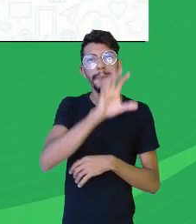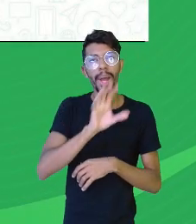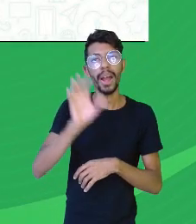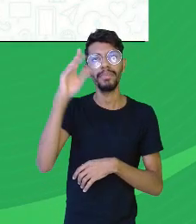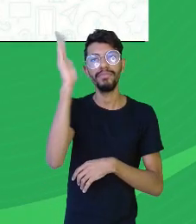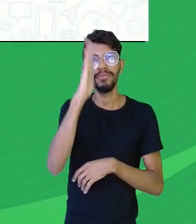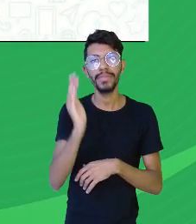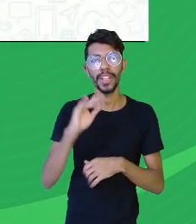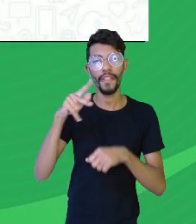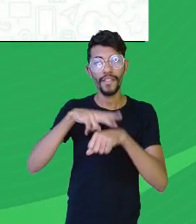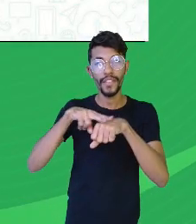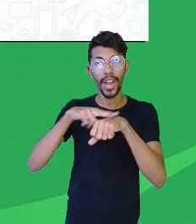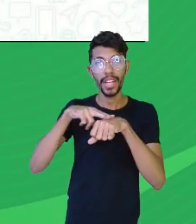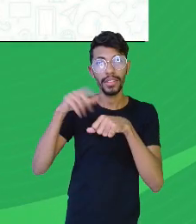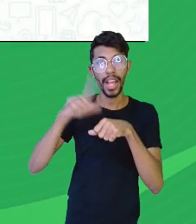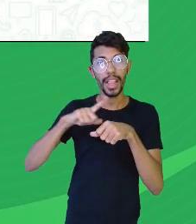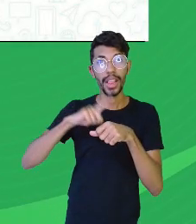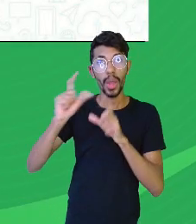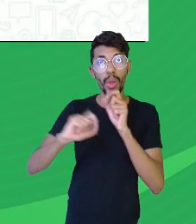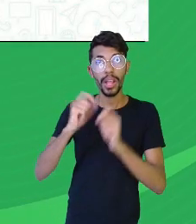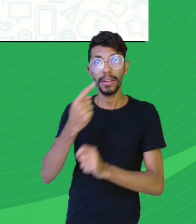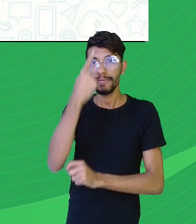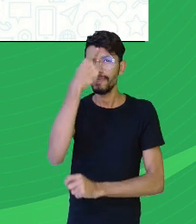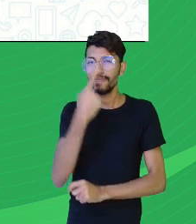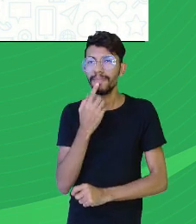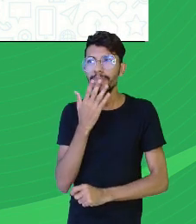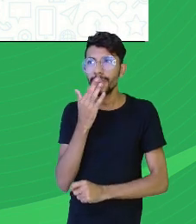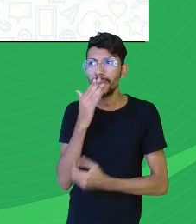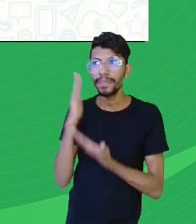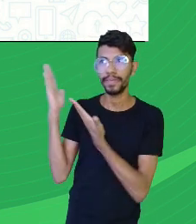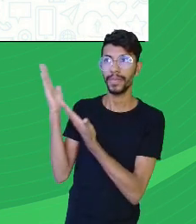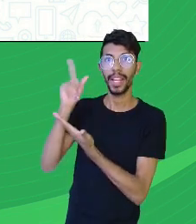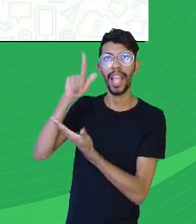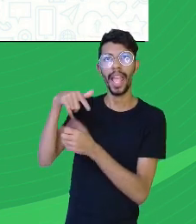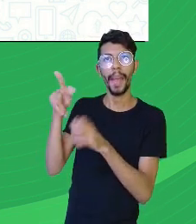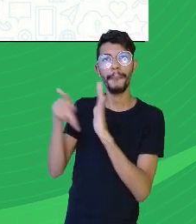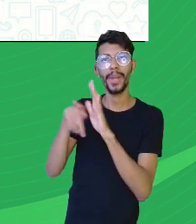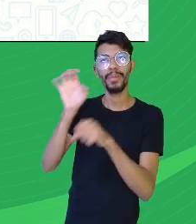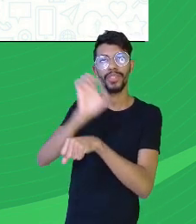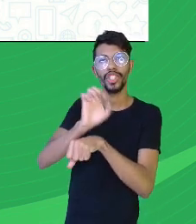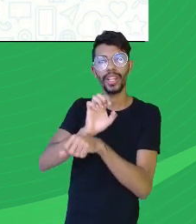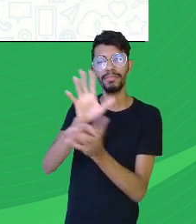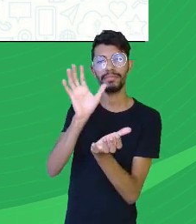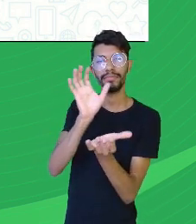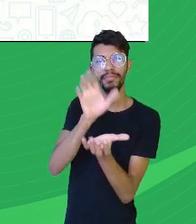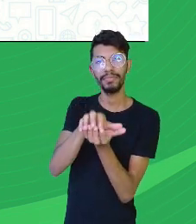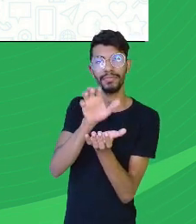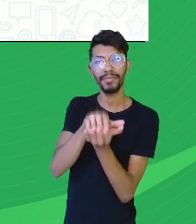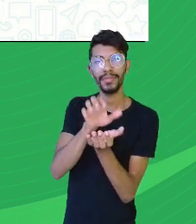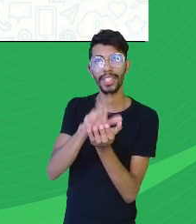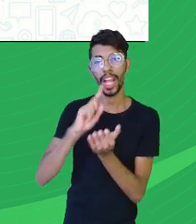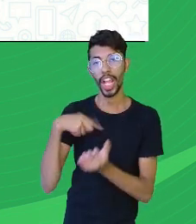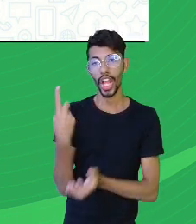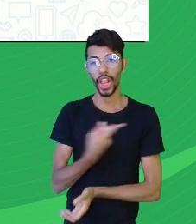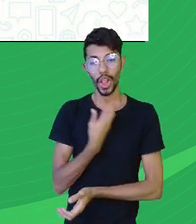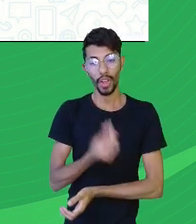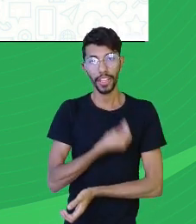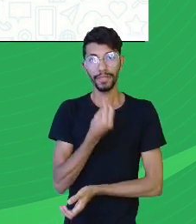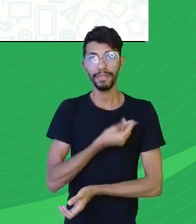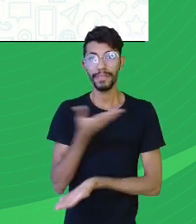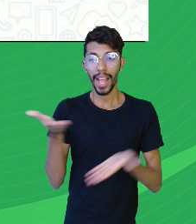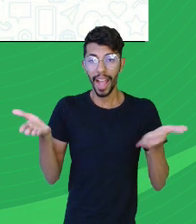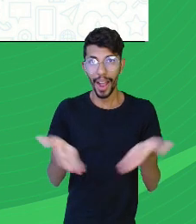esse espaço destacado aí em amarelo, é o estado de Pernambuco, é o estado onde nós estamos